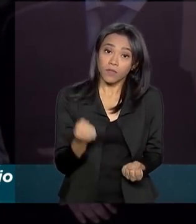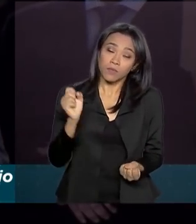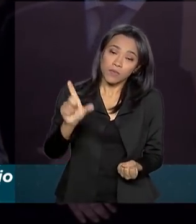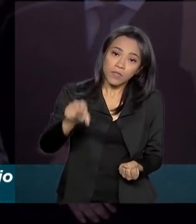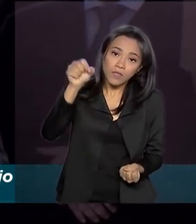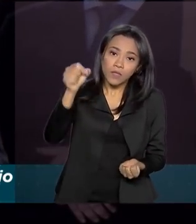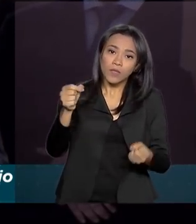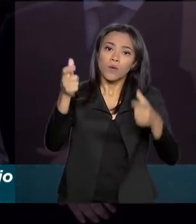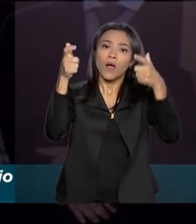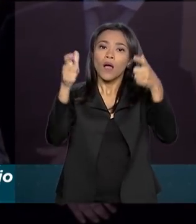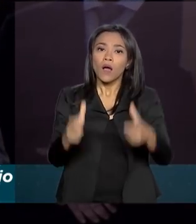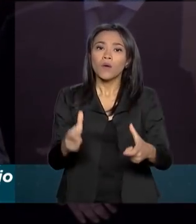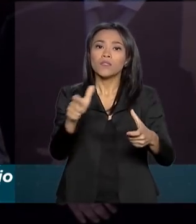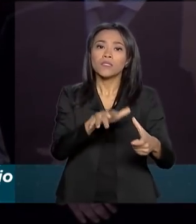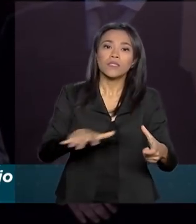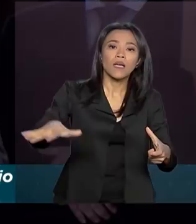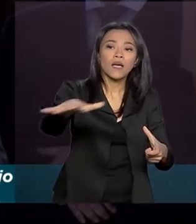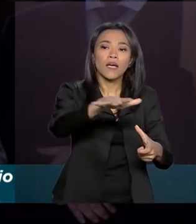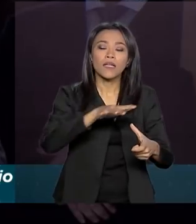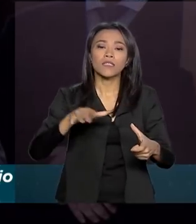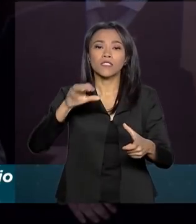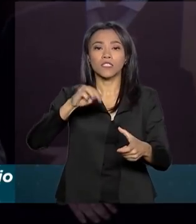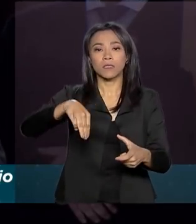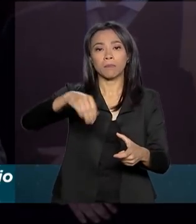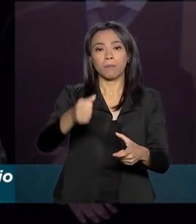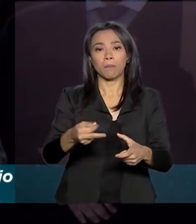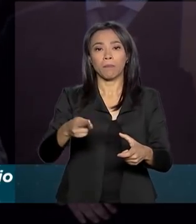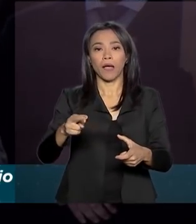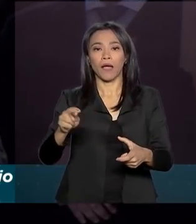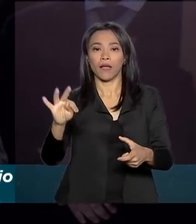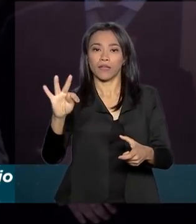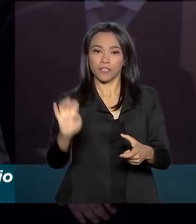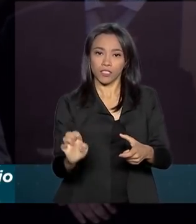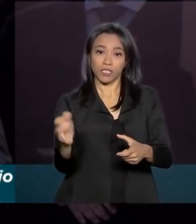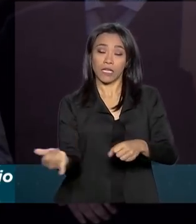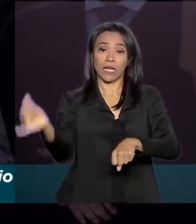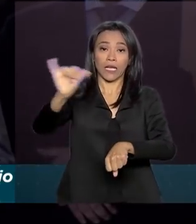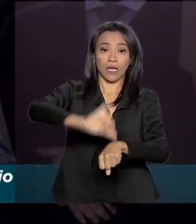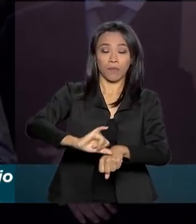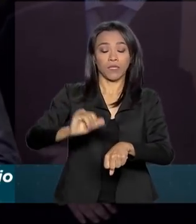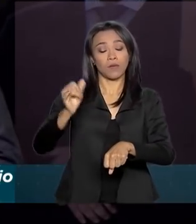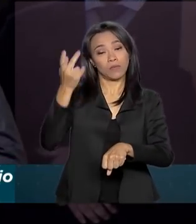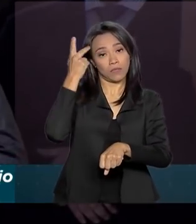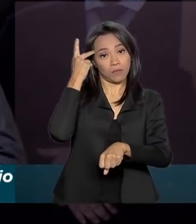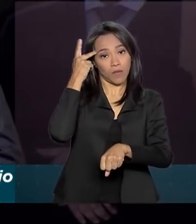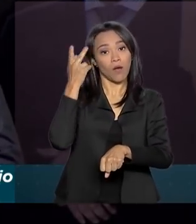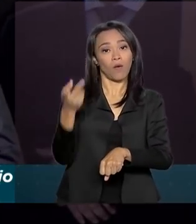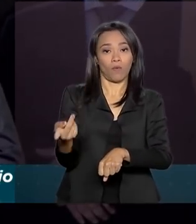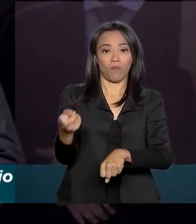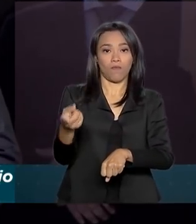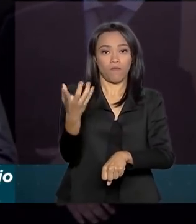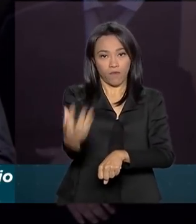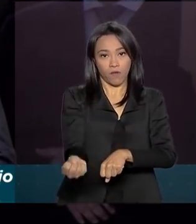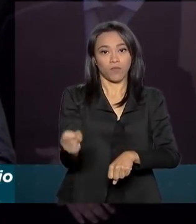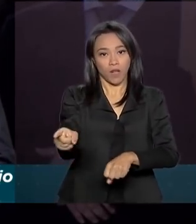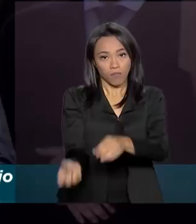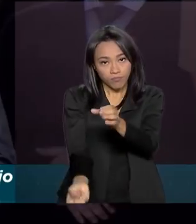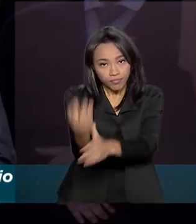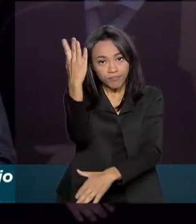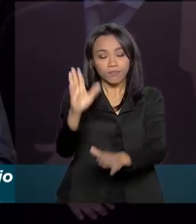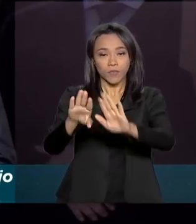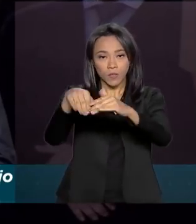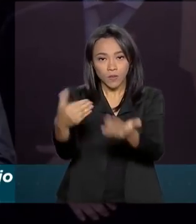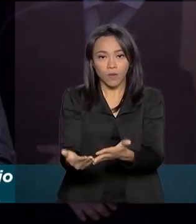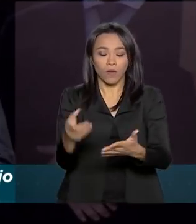na região do campo de marte na capital de são paulo precisamos promover